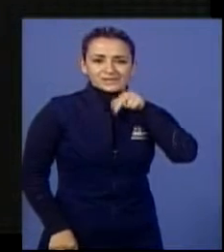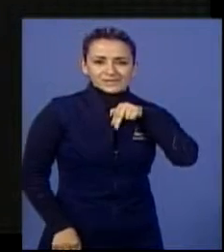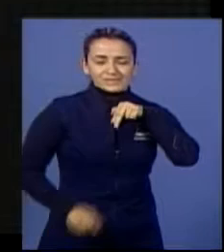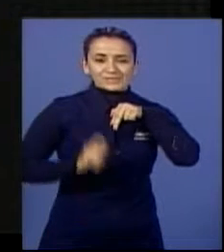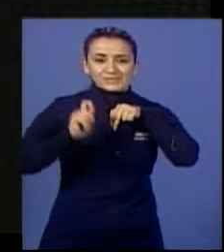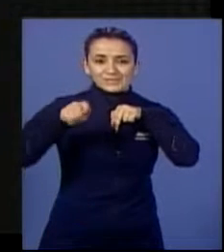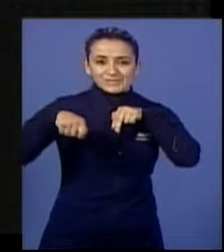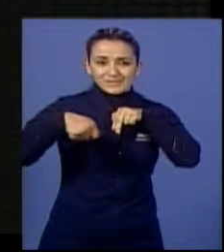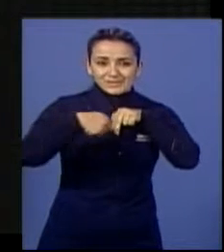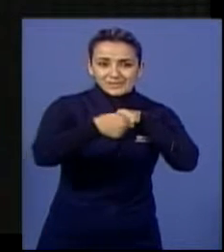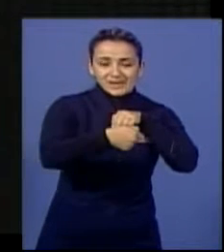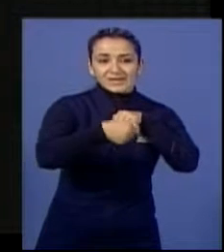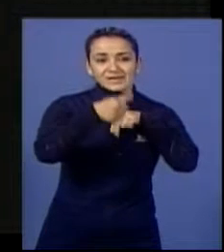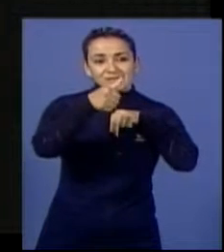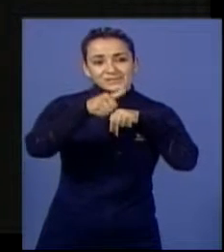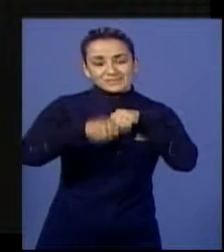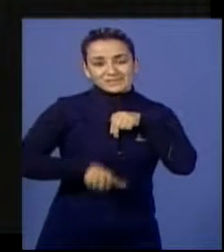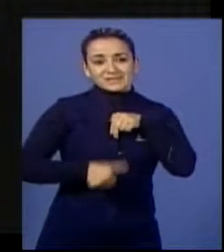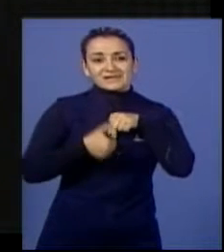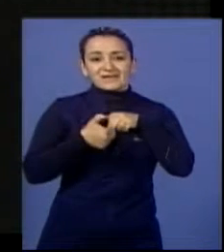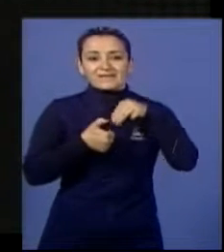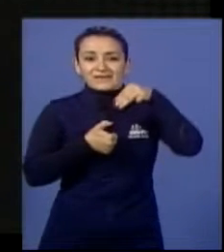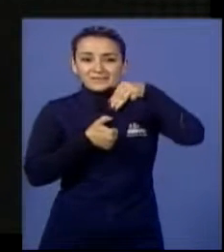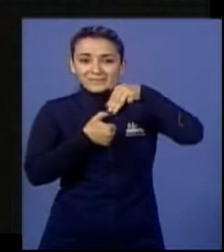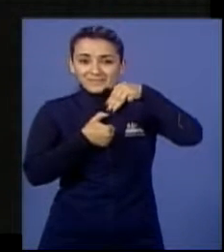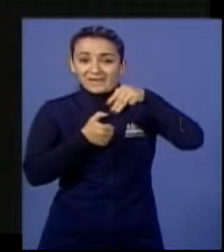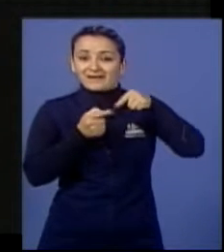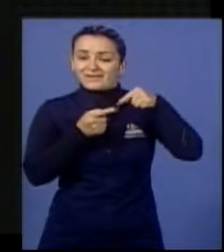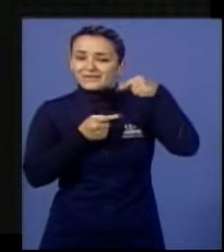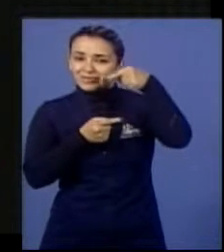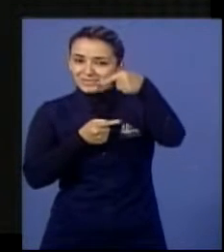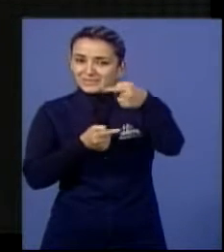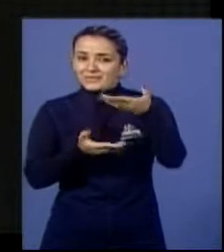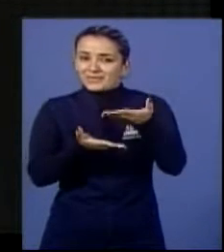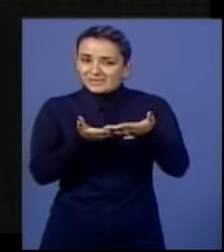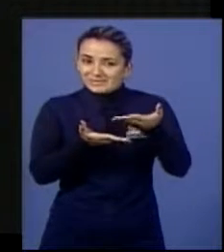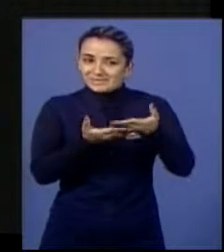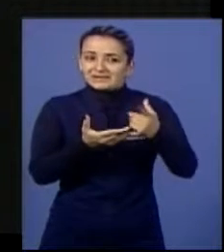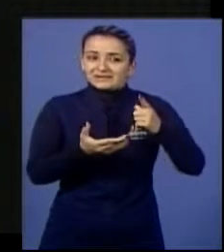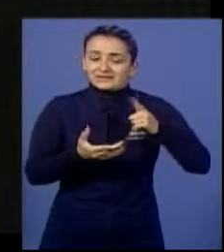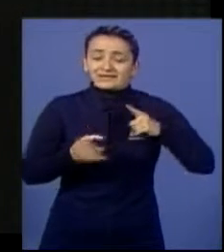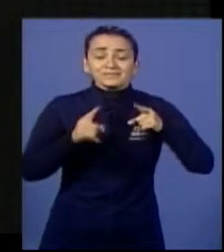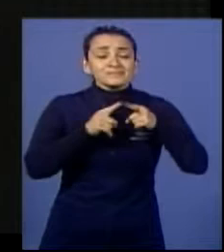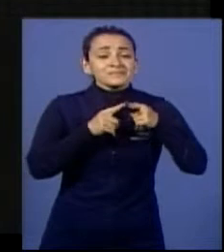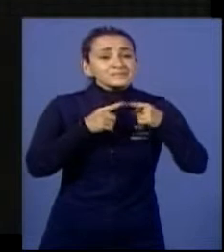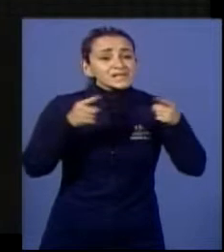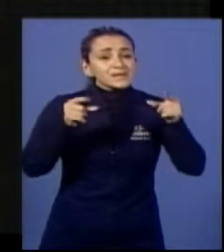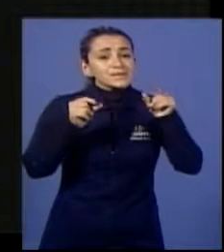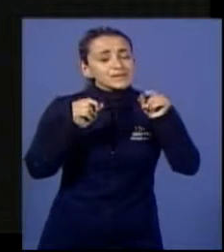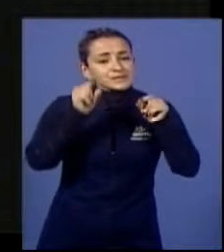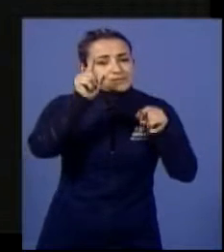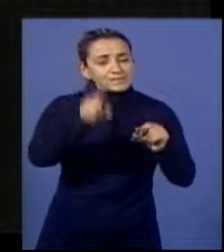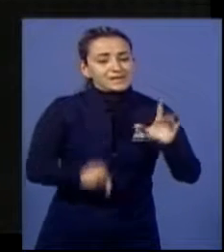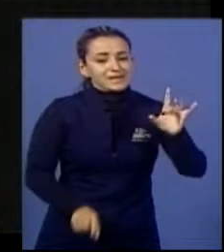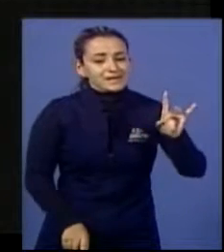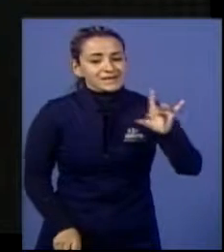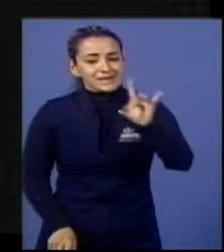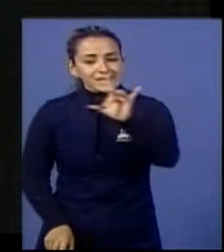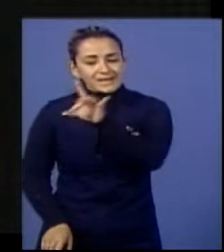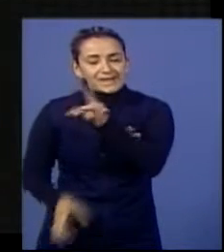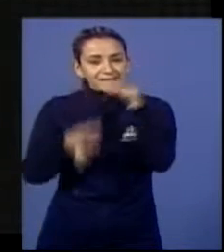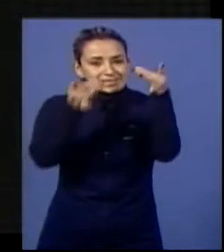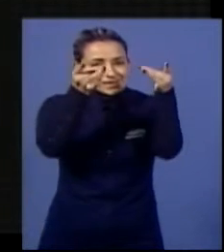É. Cada substância descoberta tem características peculiares. Olha que chique, peculiares. Daí tem escrito física e química. Tem certeza que não quer